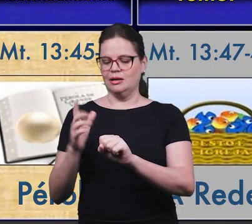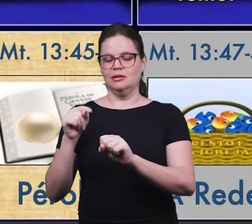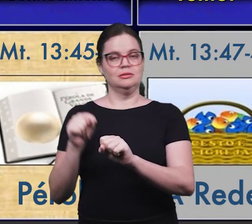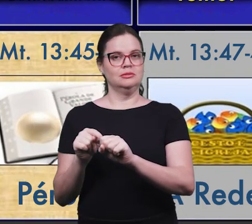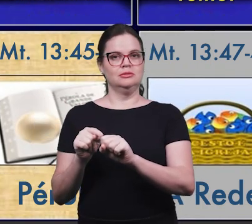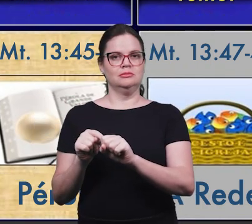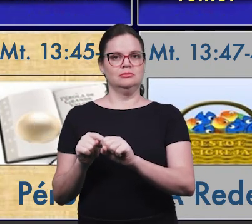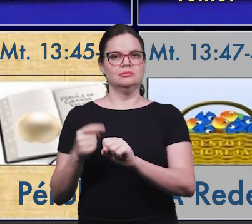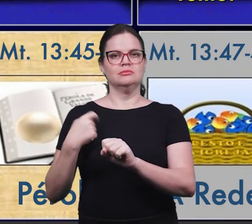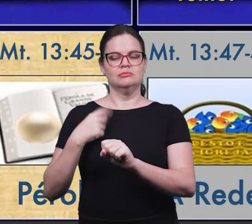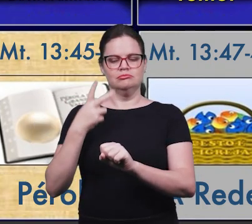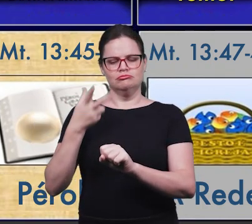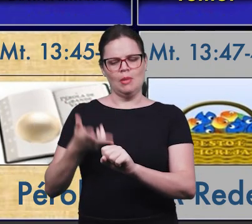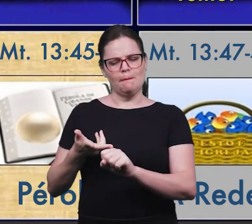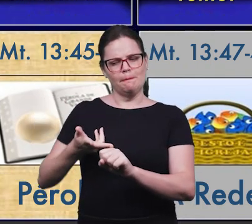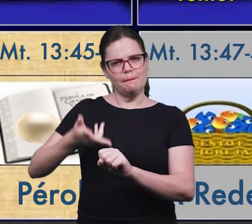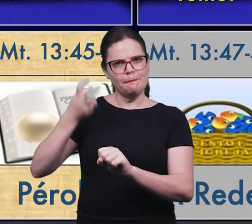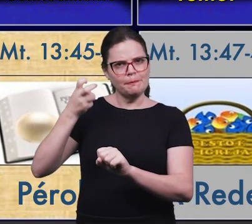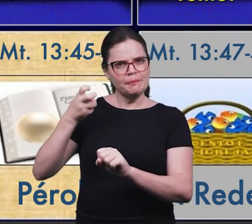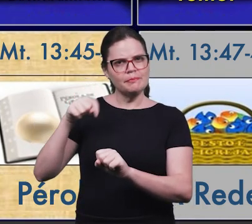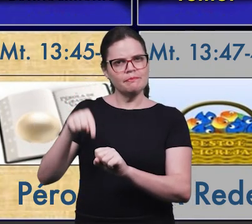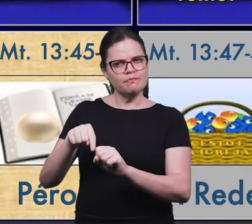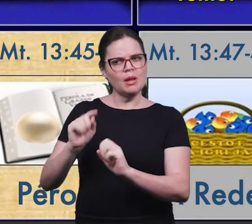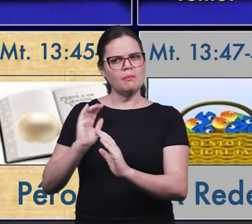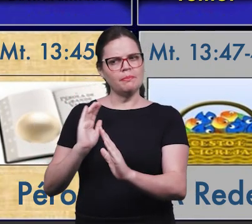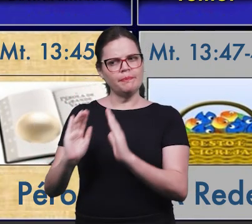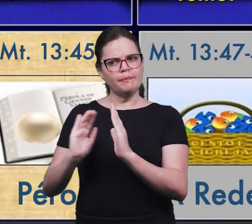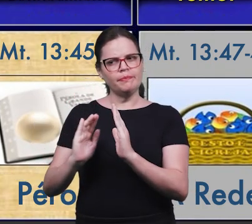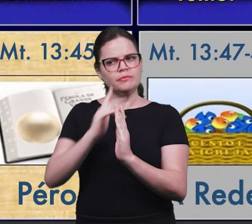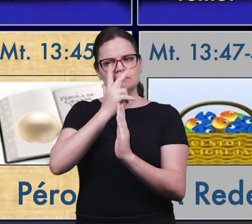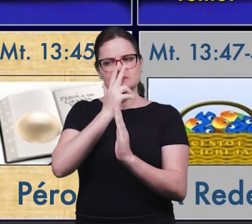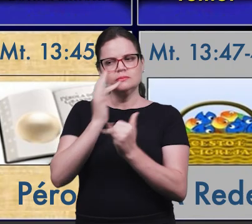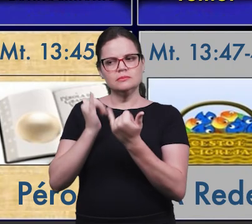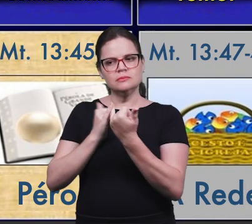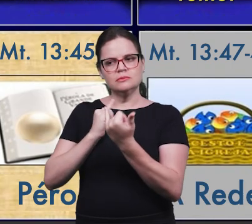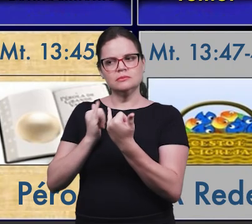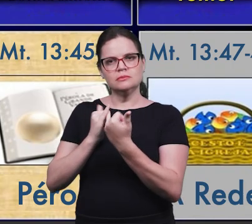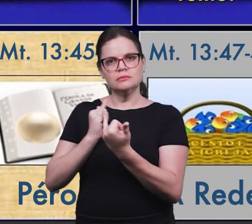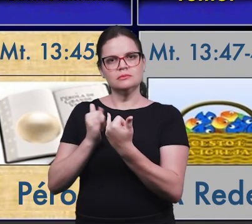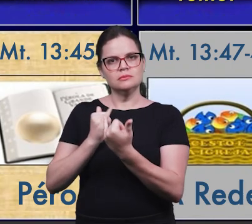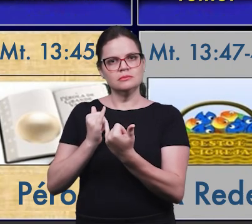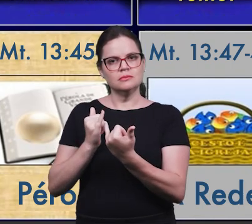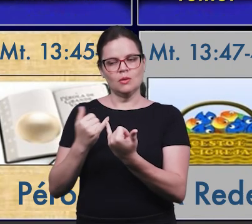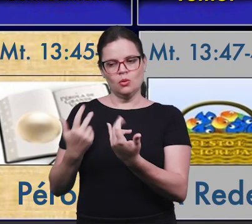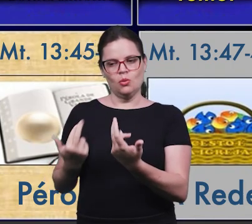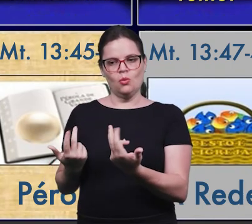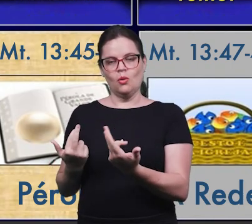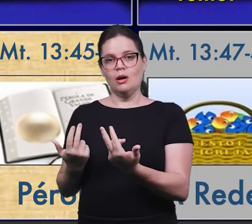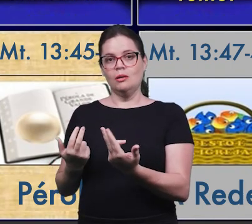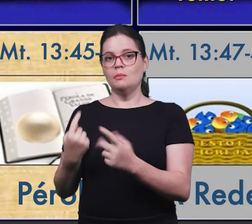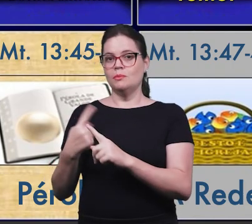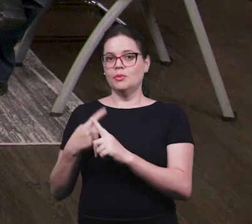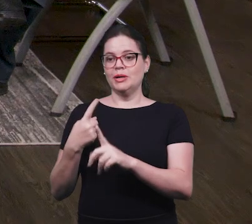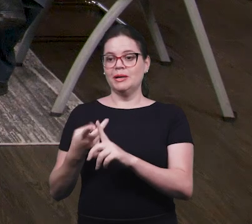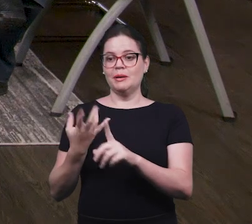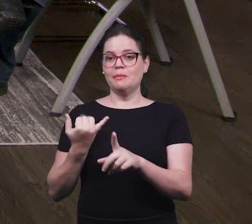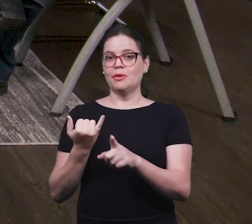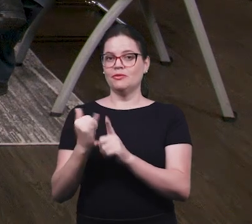uma posição, não é, agora de destaque no aspecto